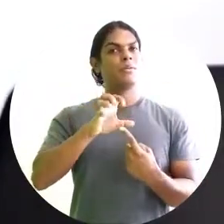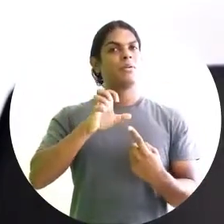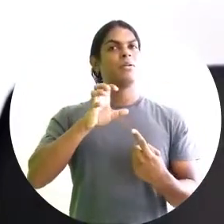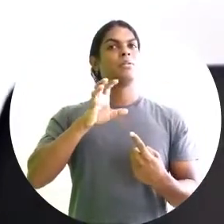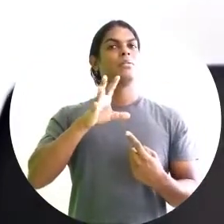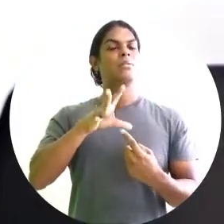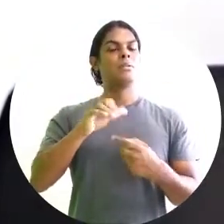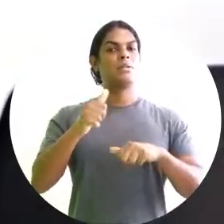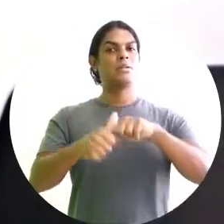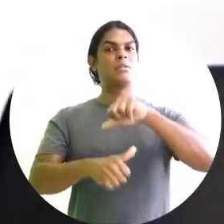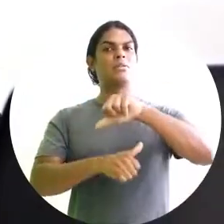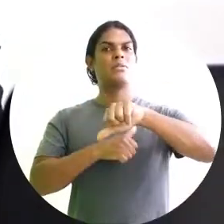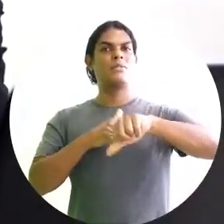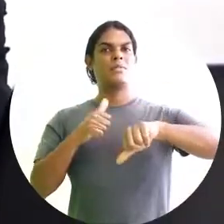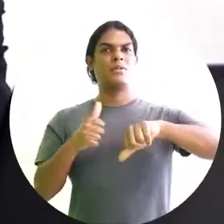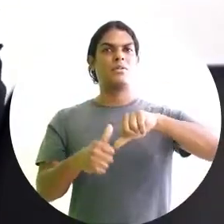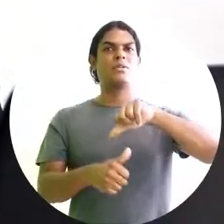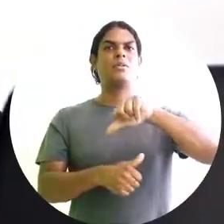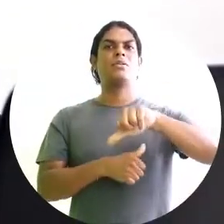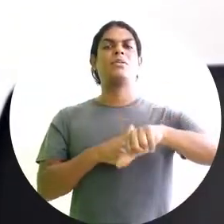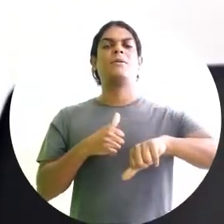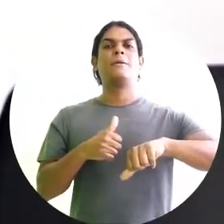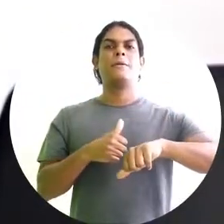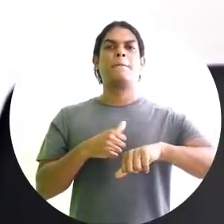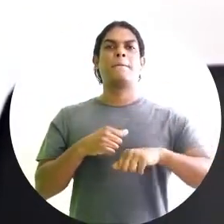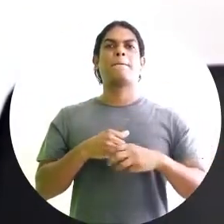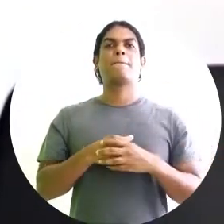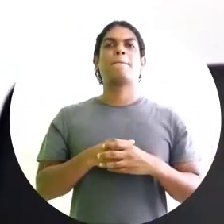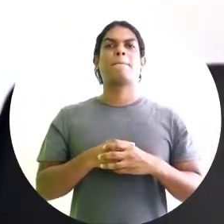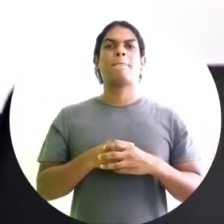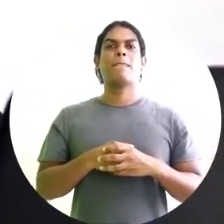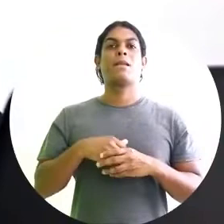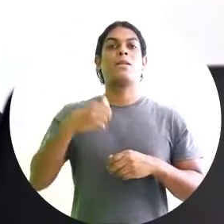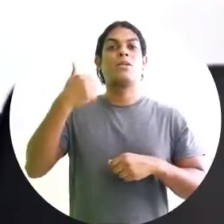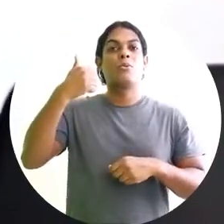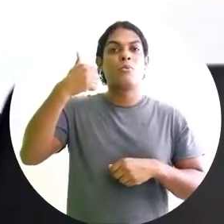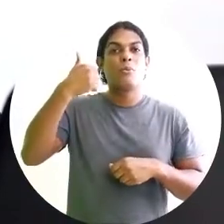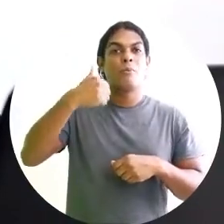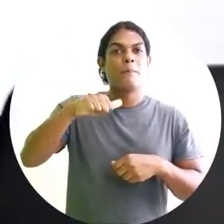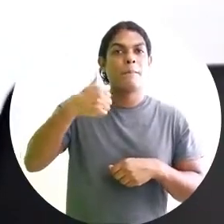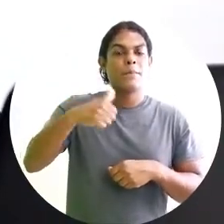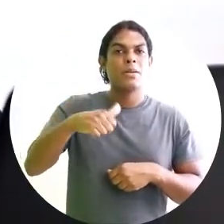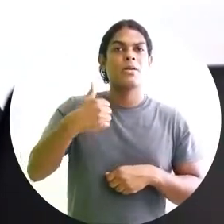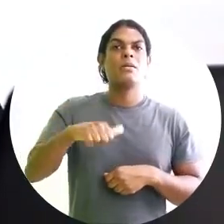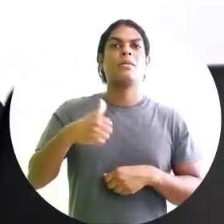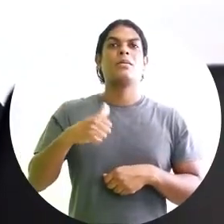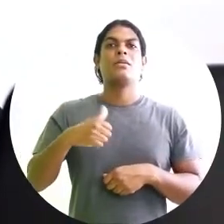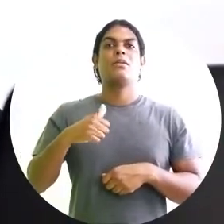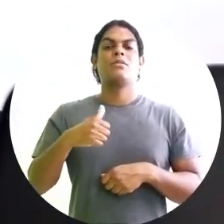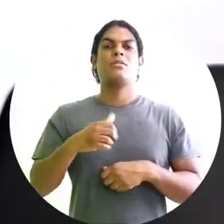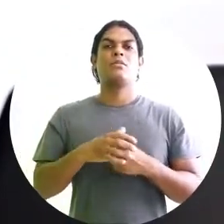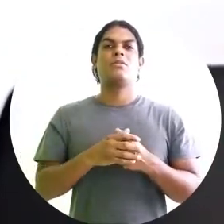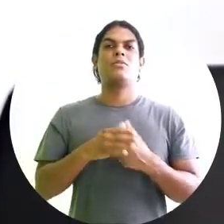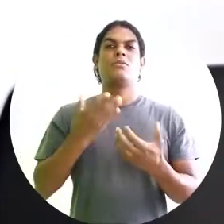produtivos, influíram e modificaram as relações trabalhistas nesse contexto. Então, primeiramente,